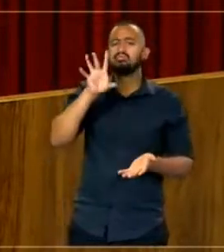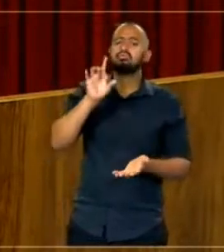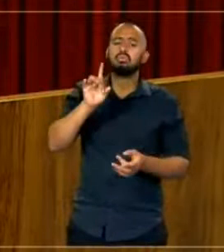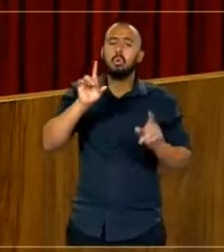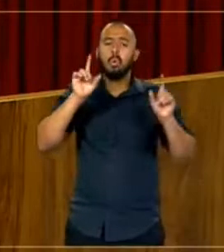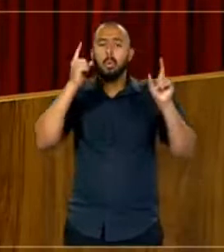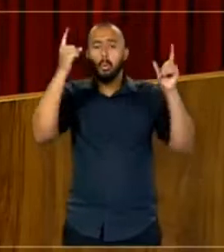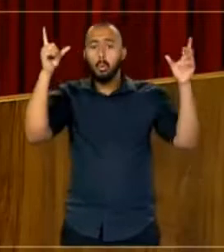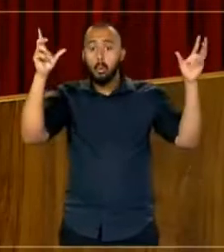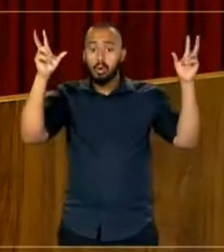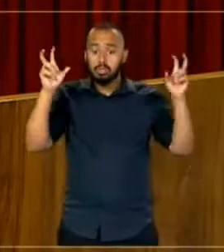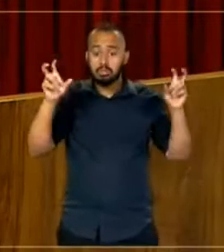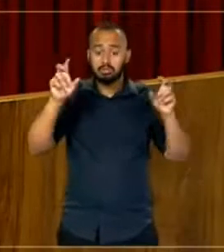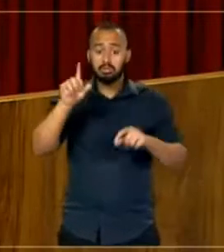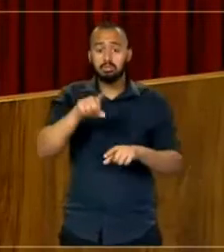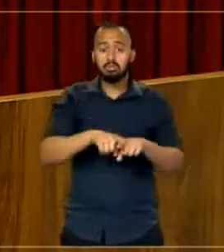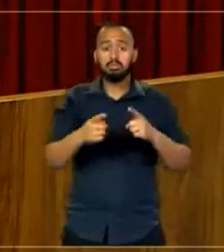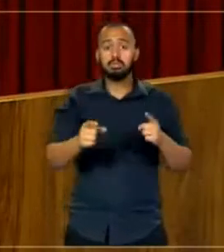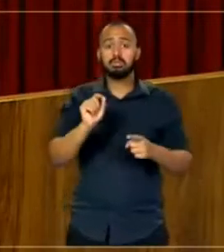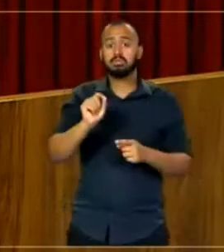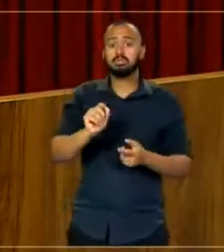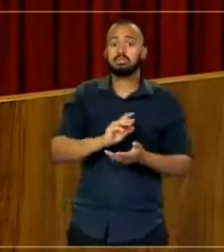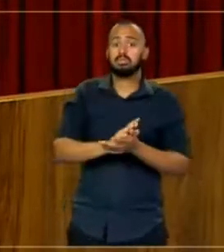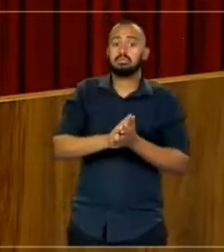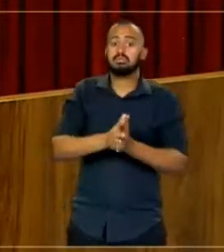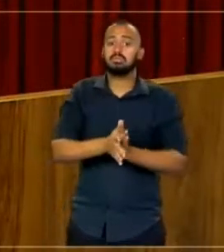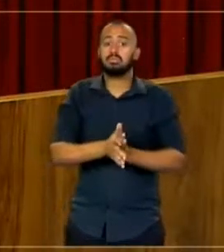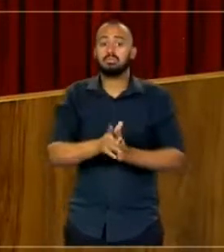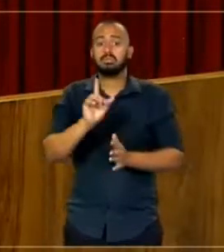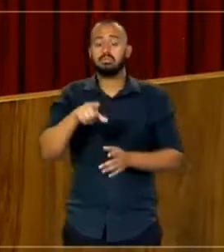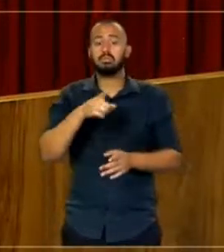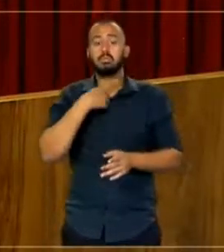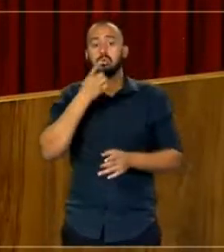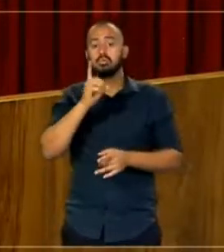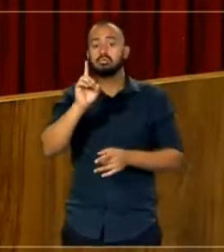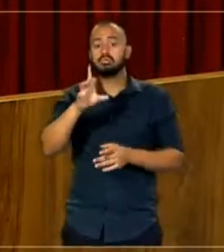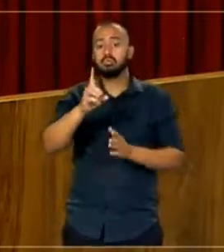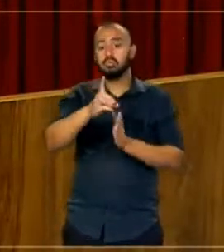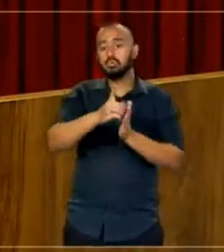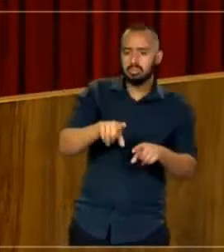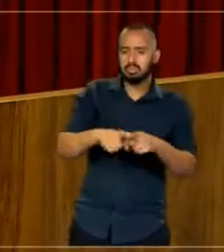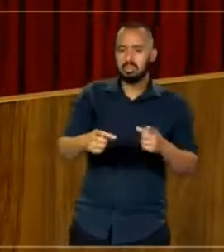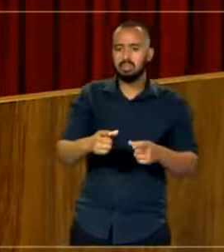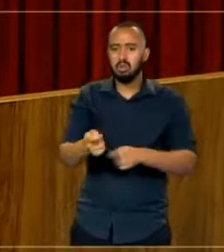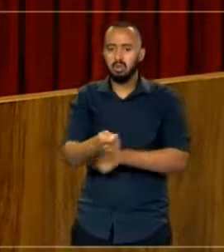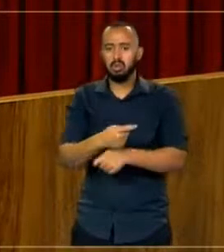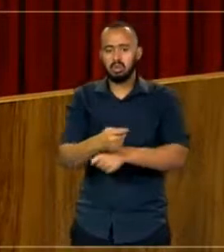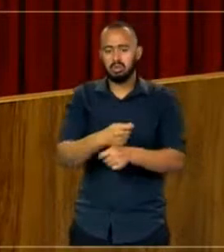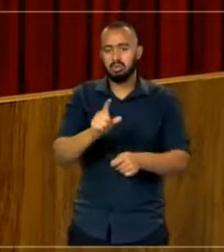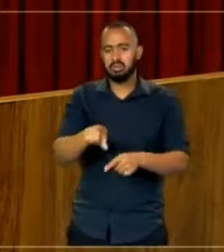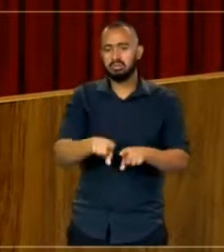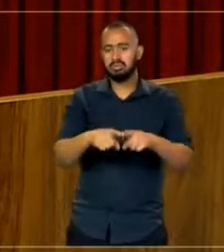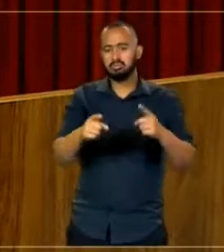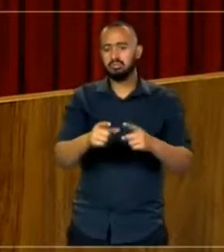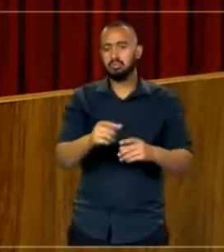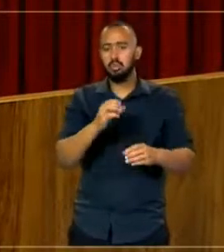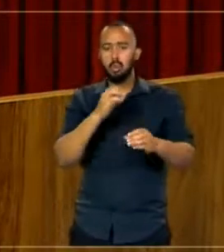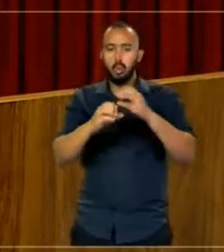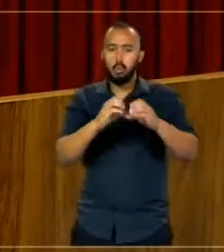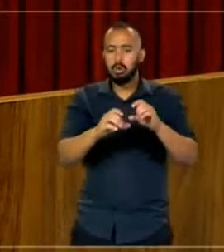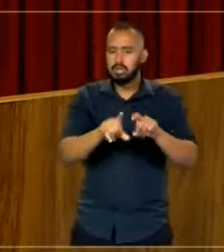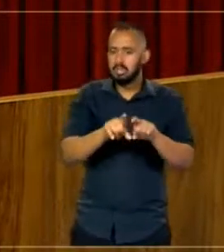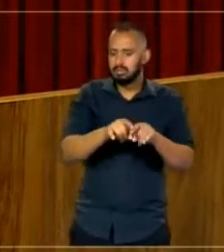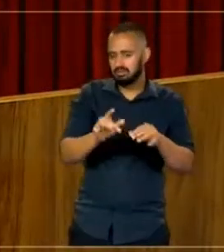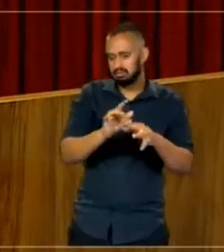pela representante, o que consubstancia, por óbvio, documento unilateralmente produzido. A isso se soma a